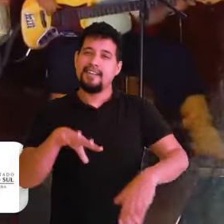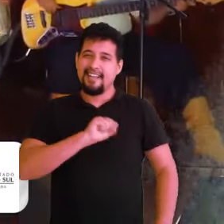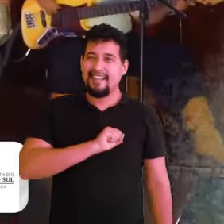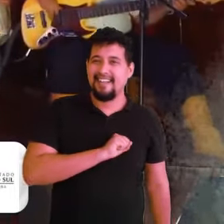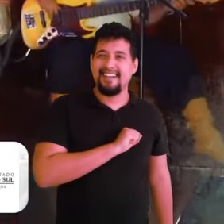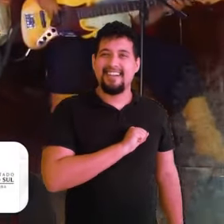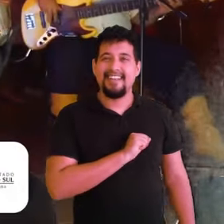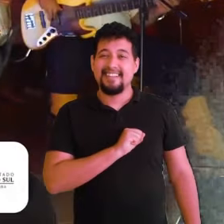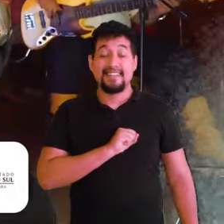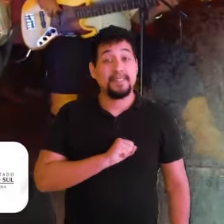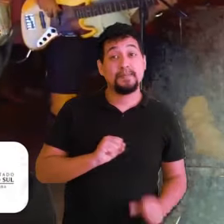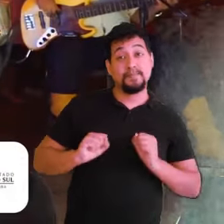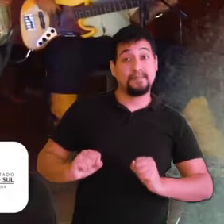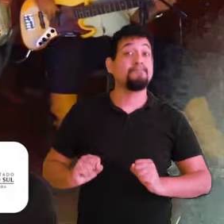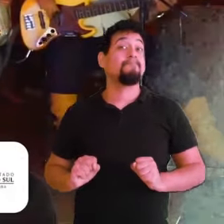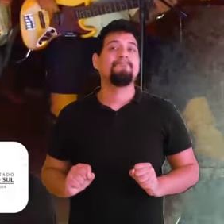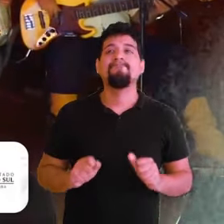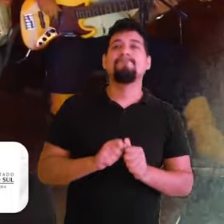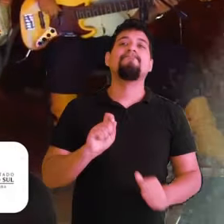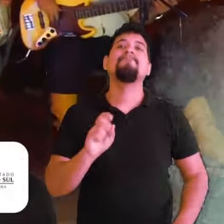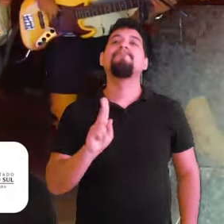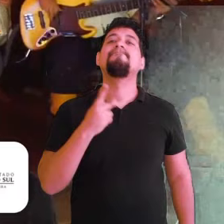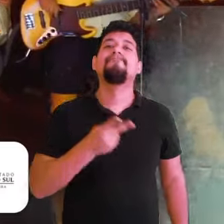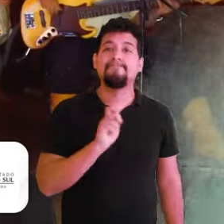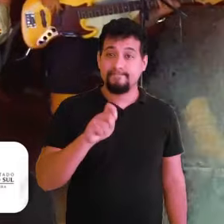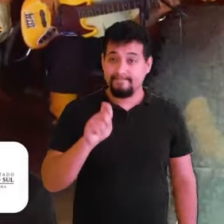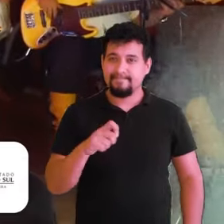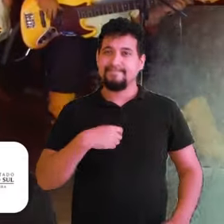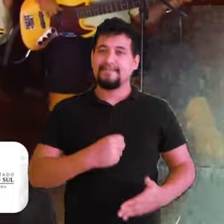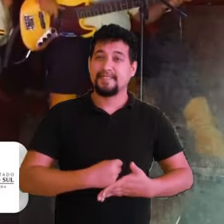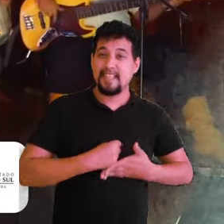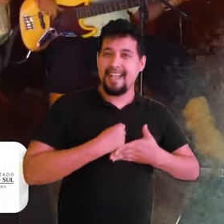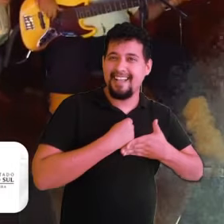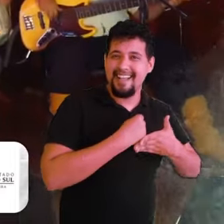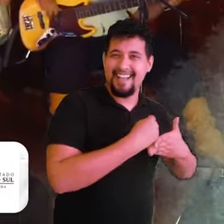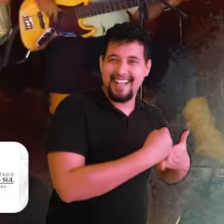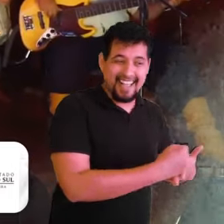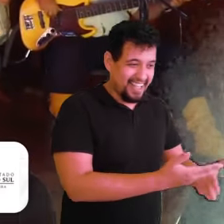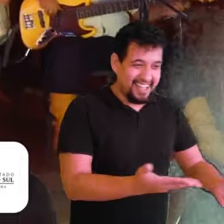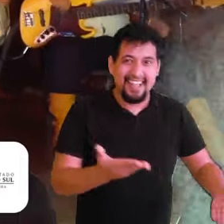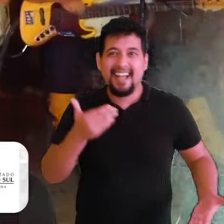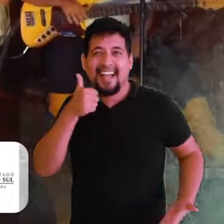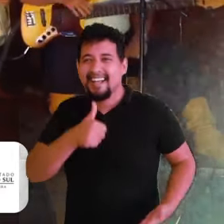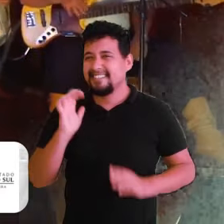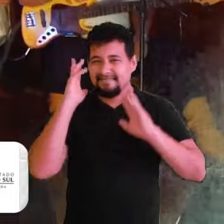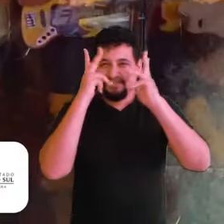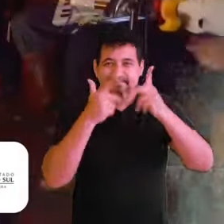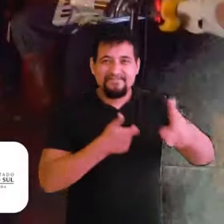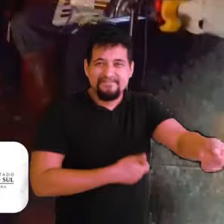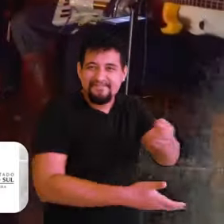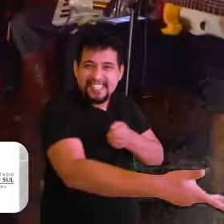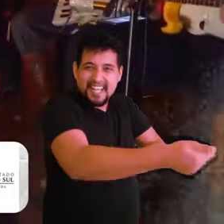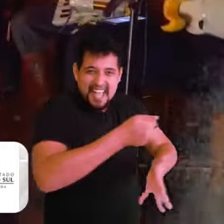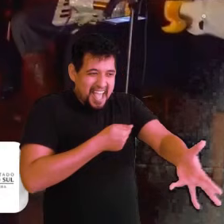pudesse fazer o que eu sempre digo, eu levava essa mulherada bonita comigo.